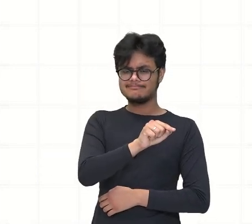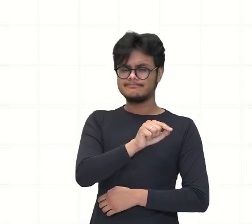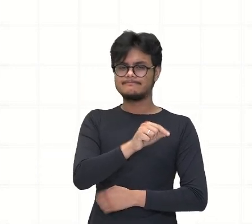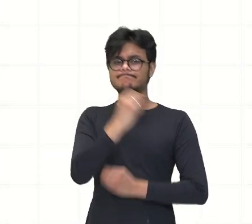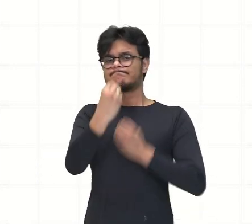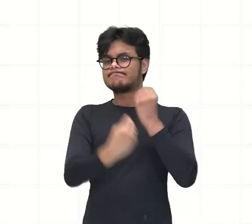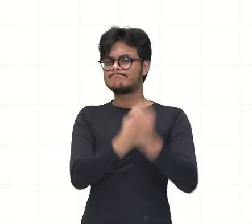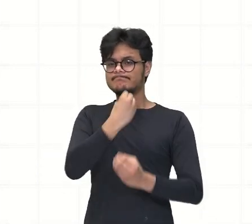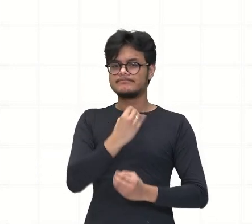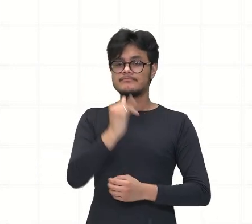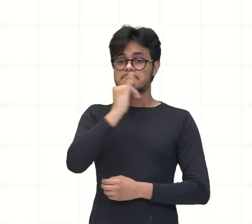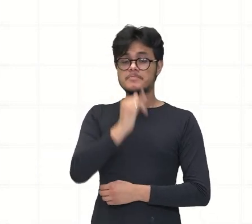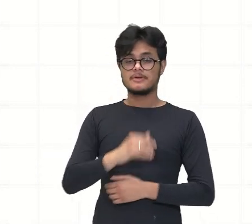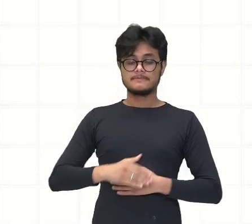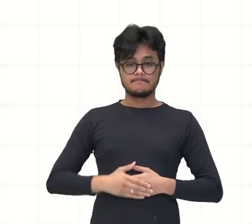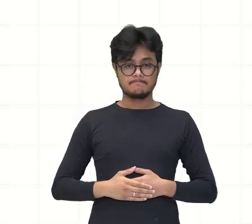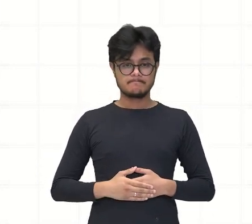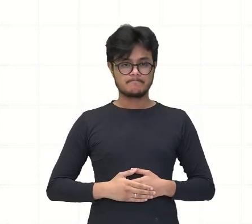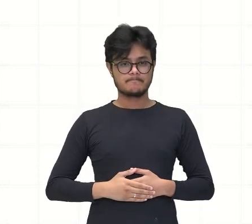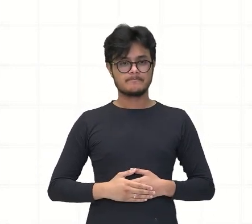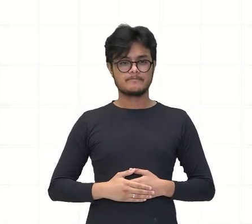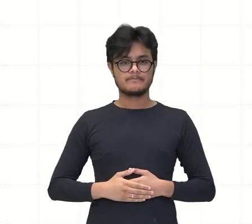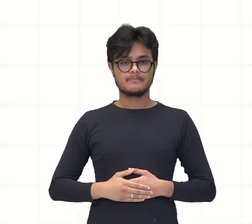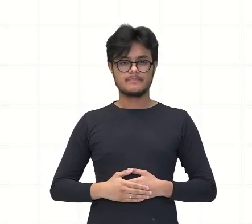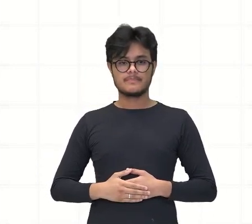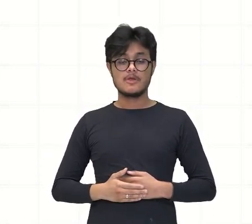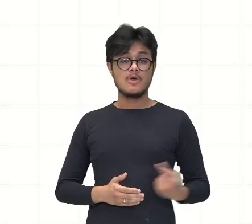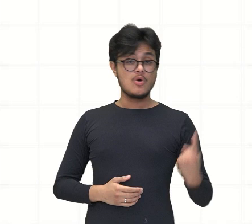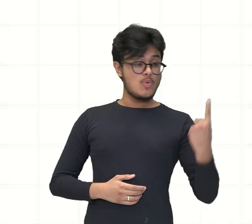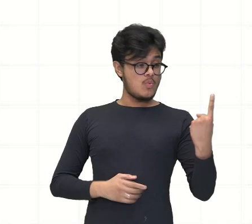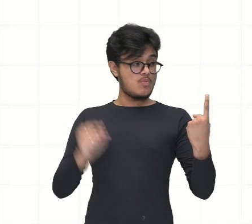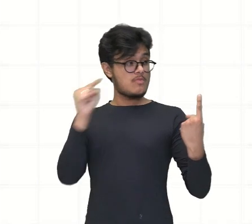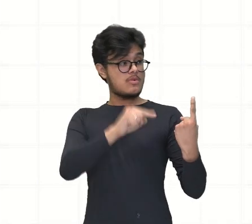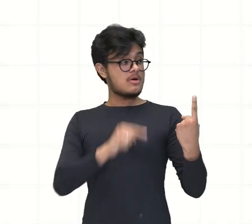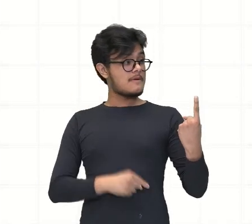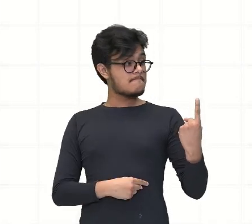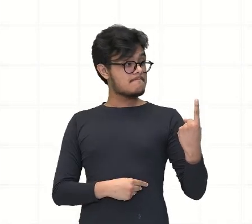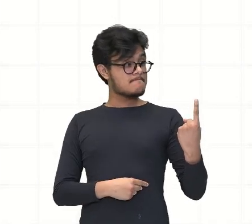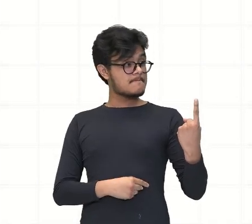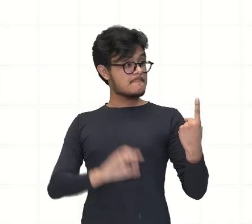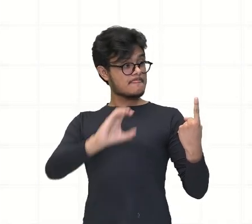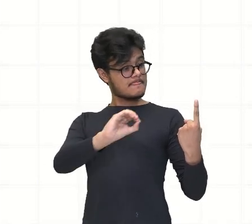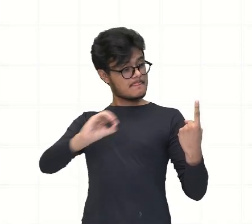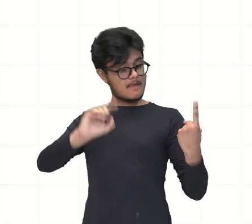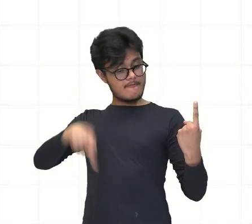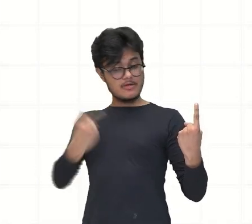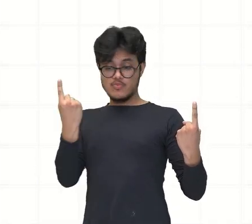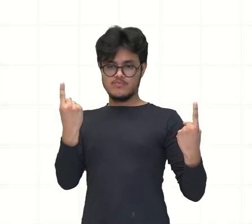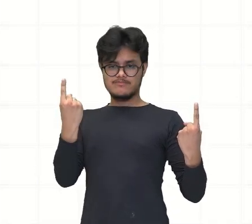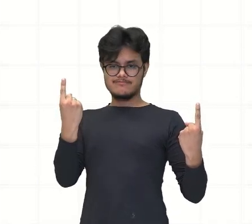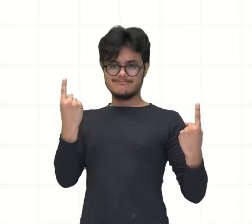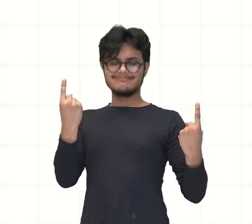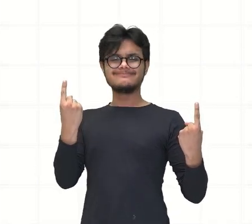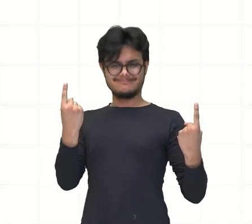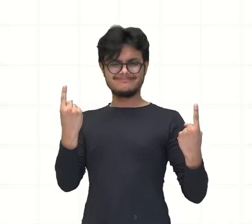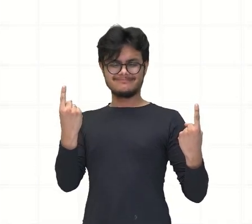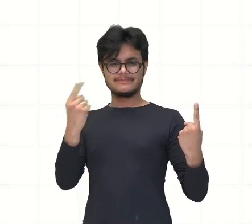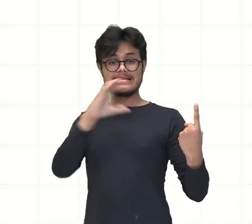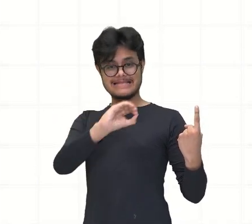Então, 1 micrômetro equivale em milímetros, né? Então, 1 micrômetro equivale